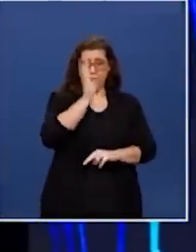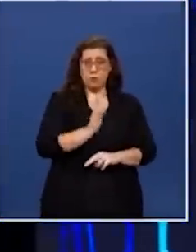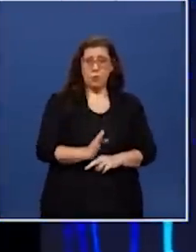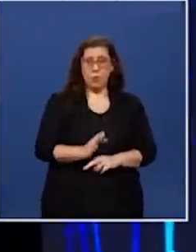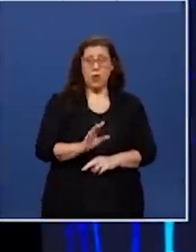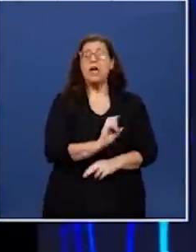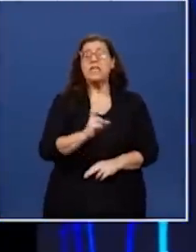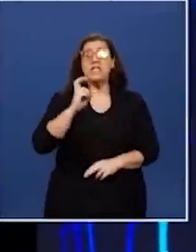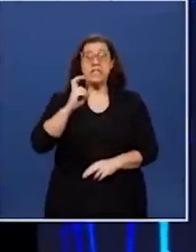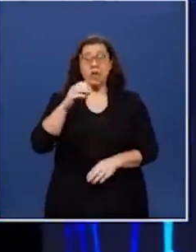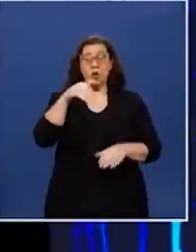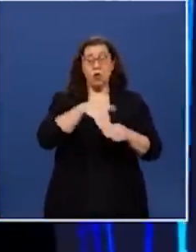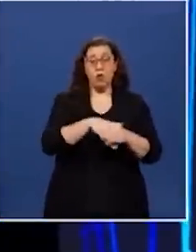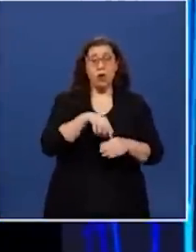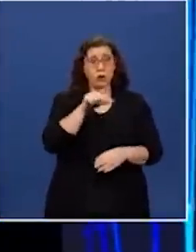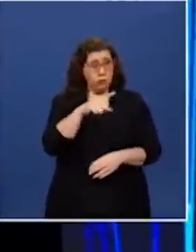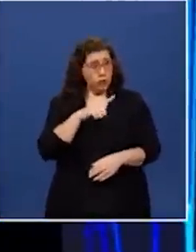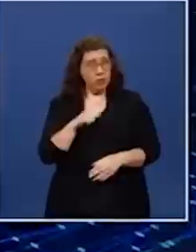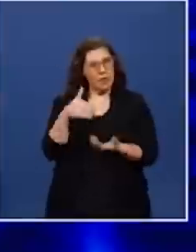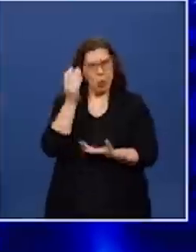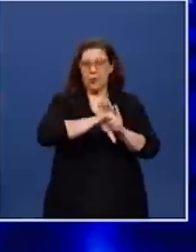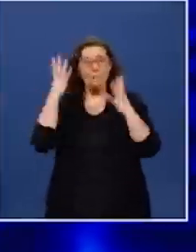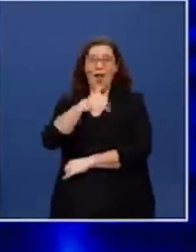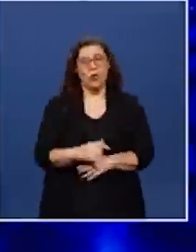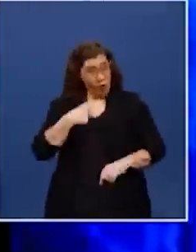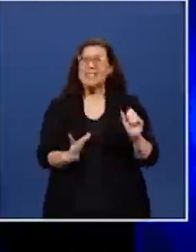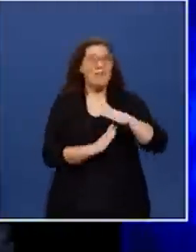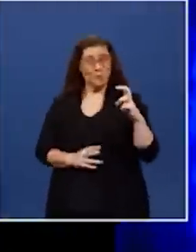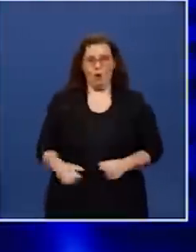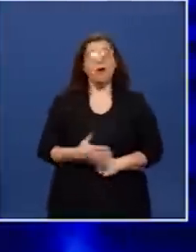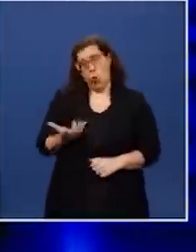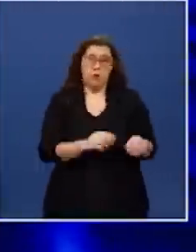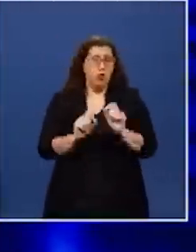cada 5 votos, o senhor teve 4 votos.